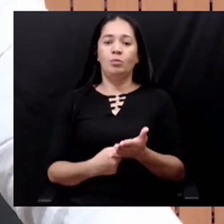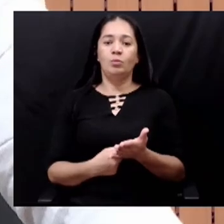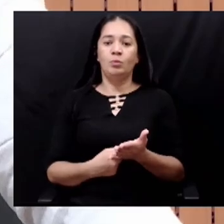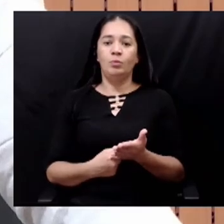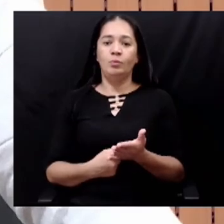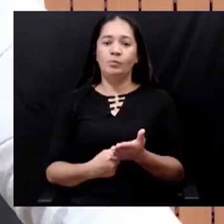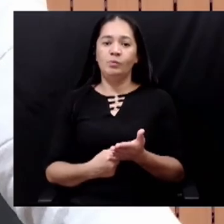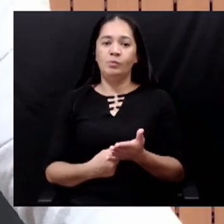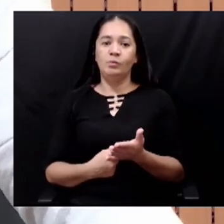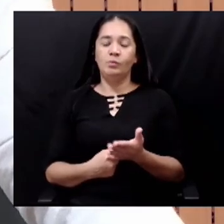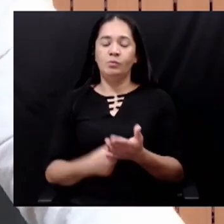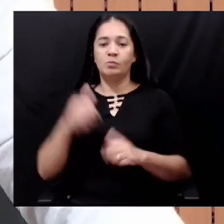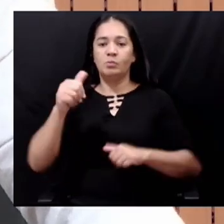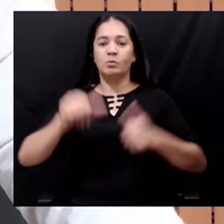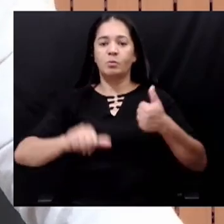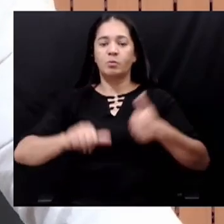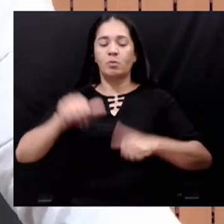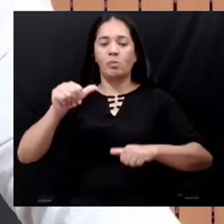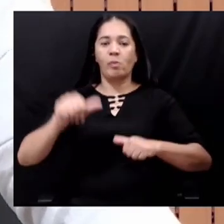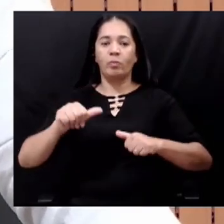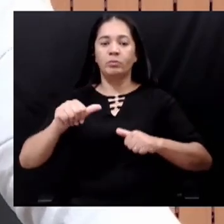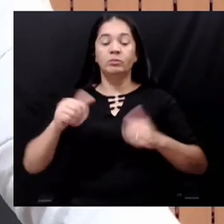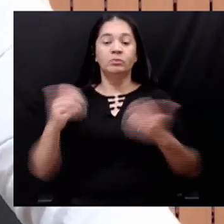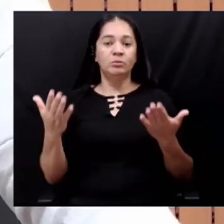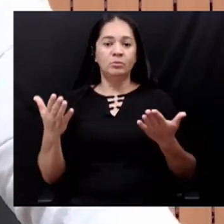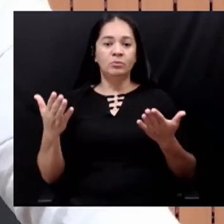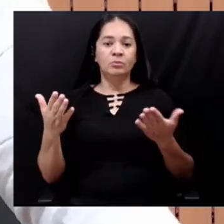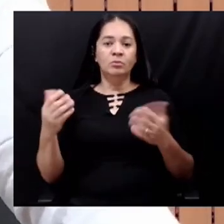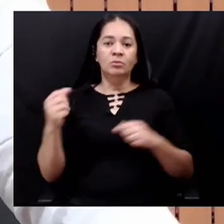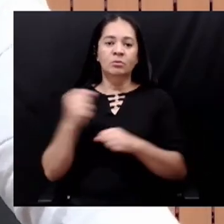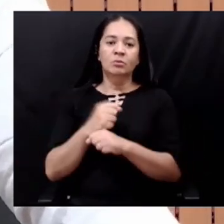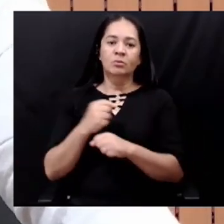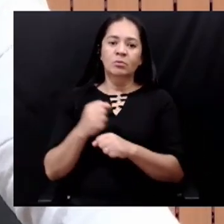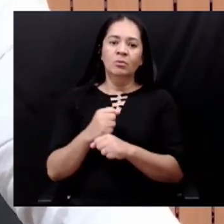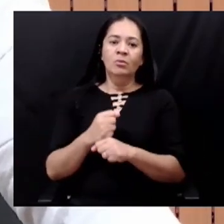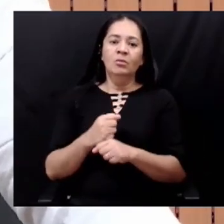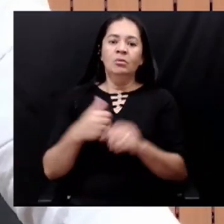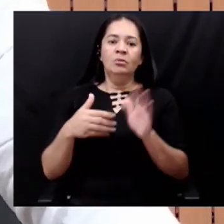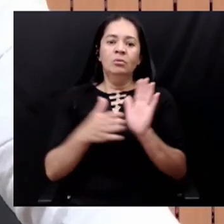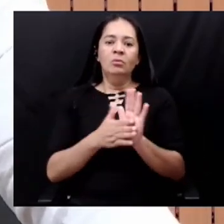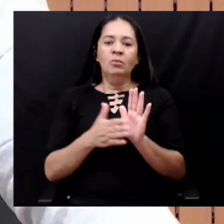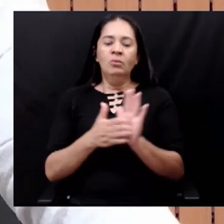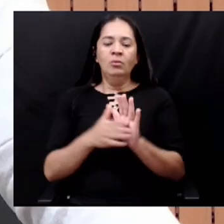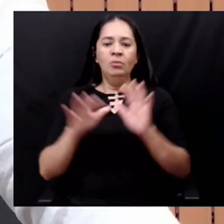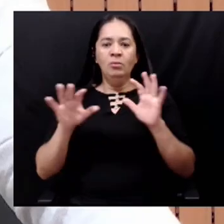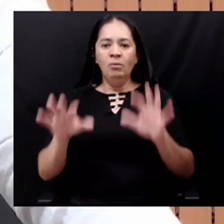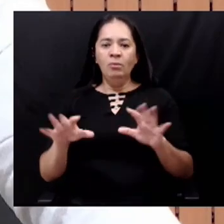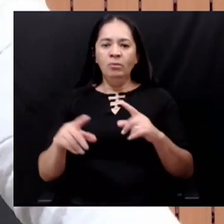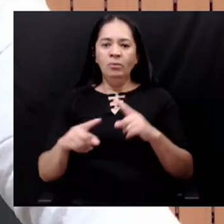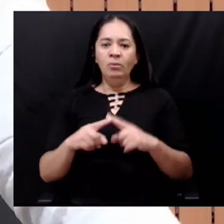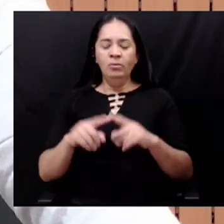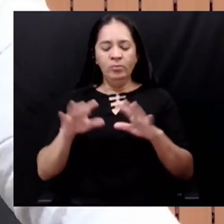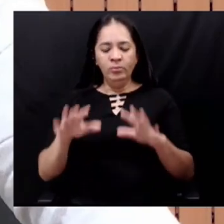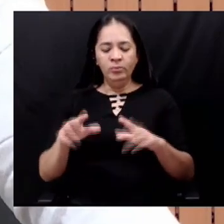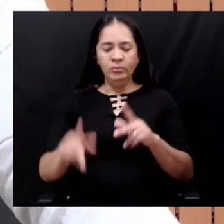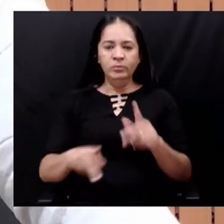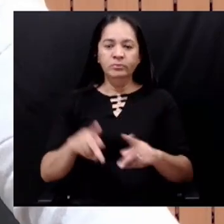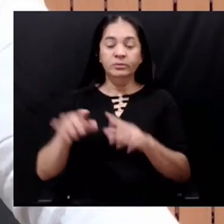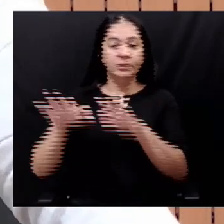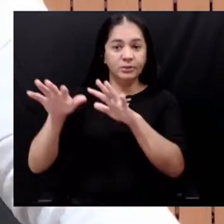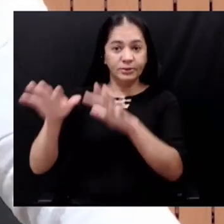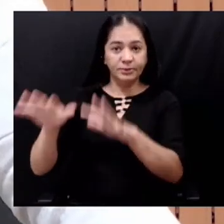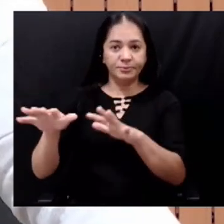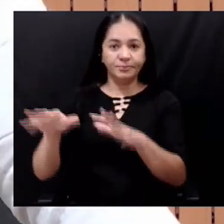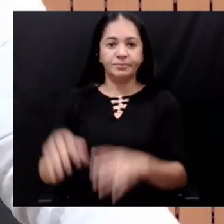avaliar, analisar e construir ou reconstruir pautas como essa, né? Porque são esses públicos que estão lá. E